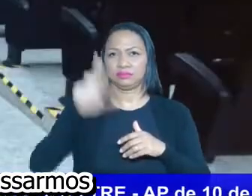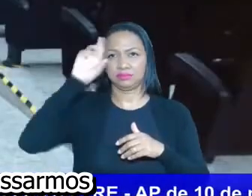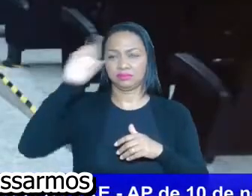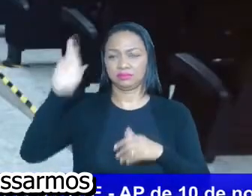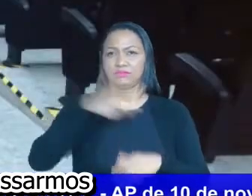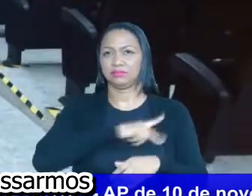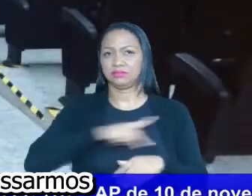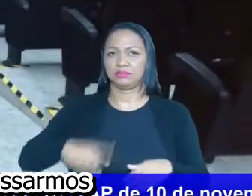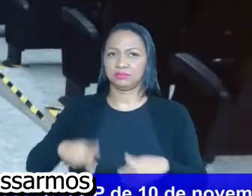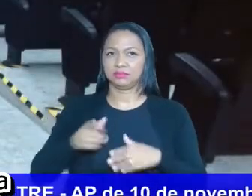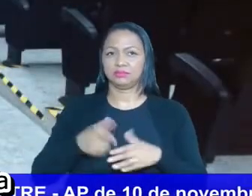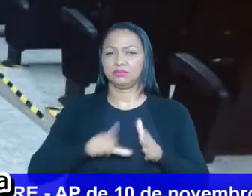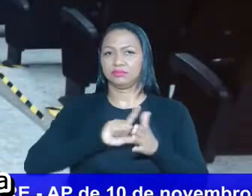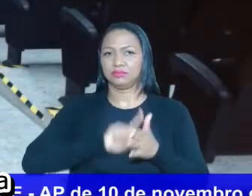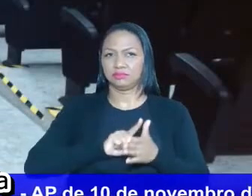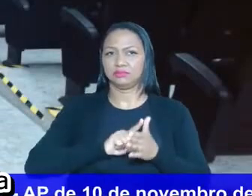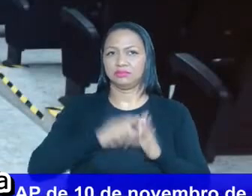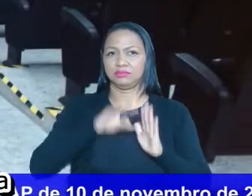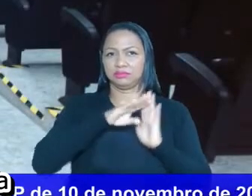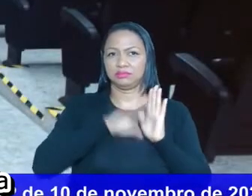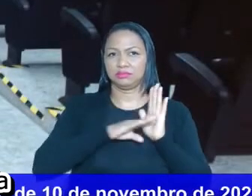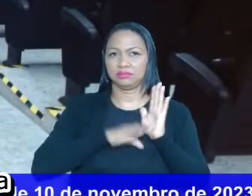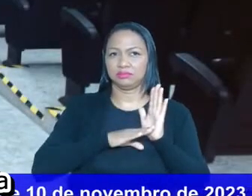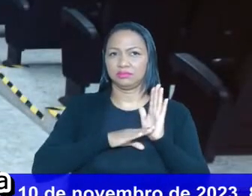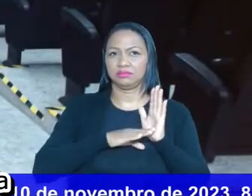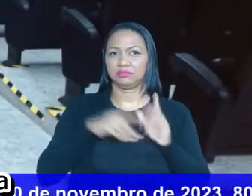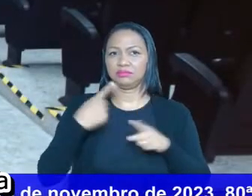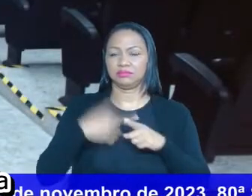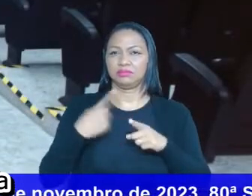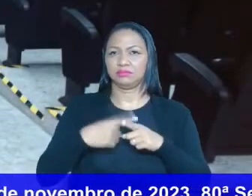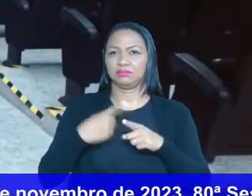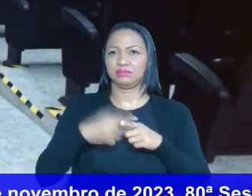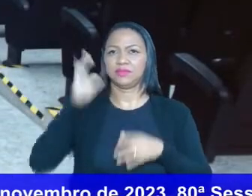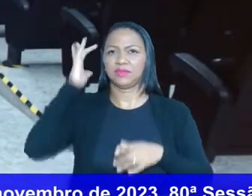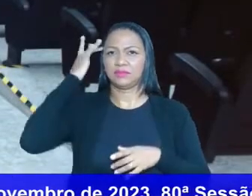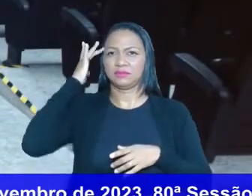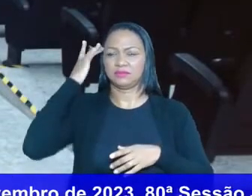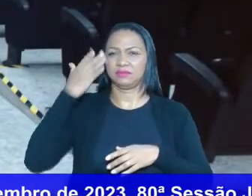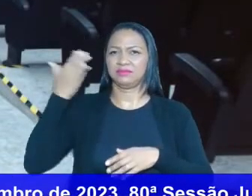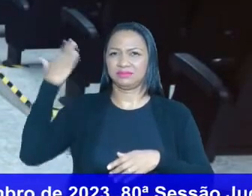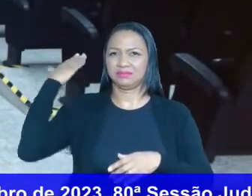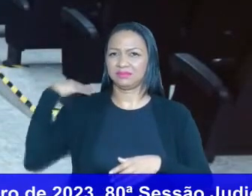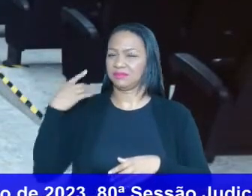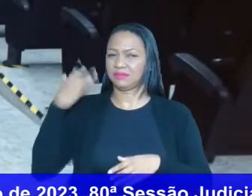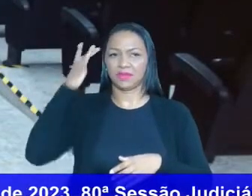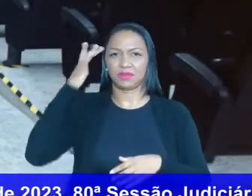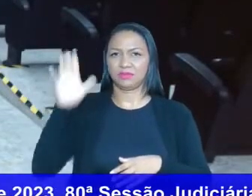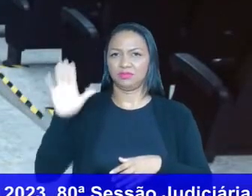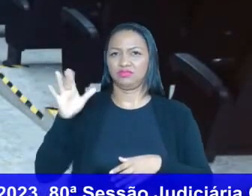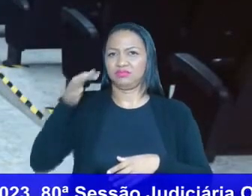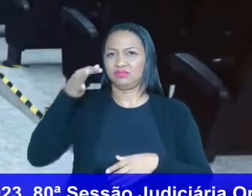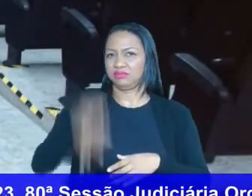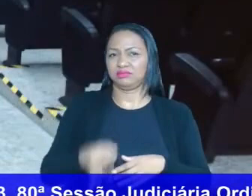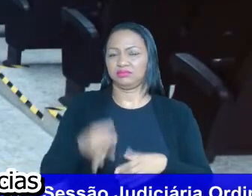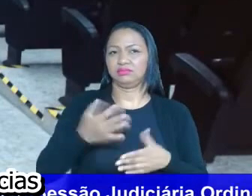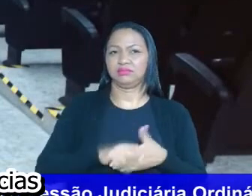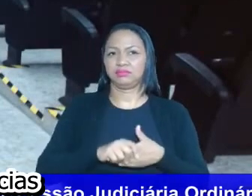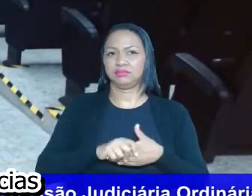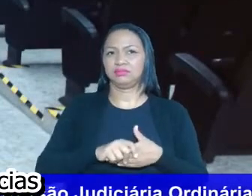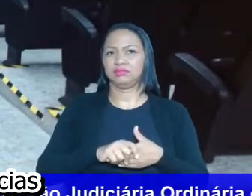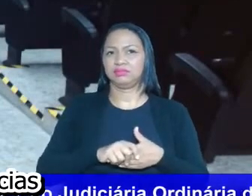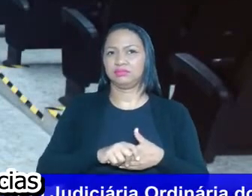antes de nós passarmos a pauta, porque eu acho que consta da ata anterior, não tenho certeza, com